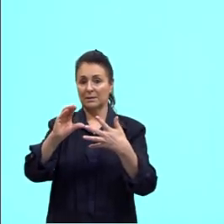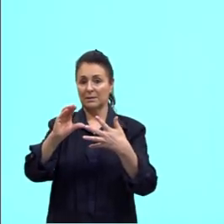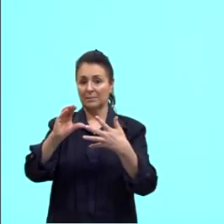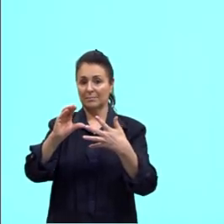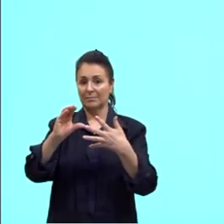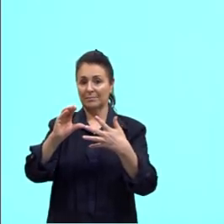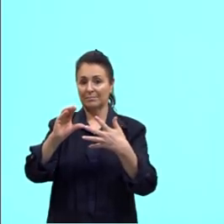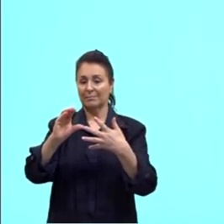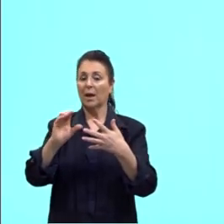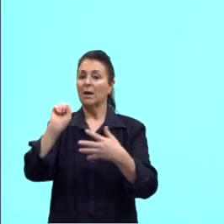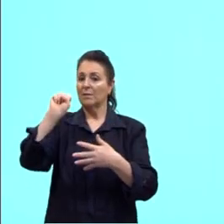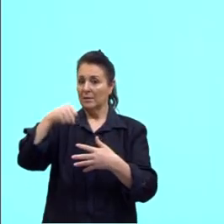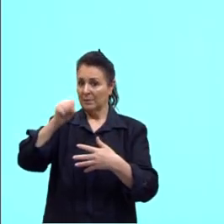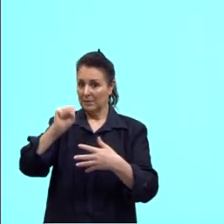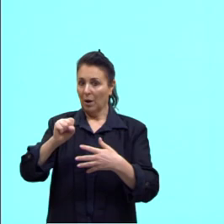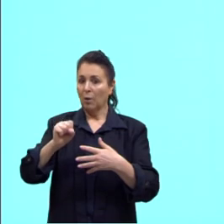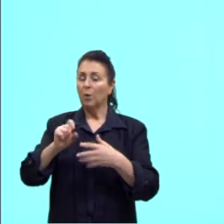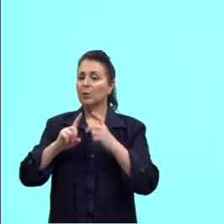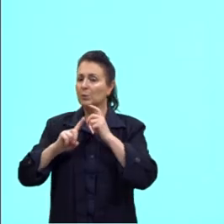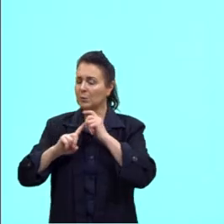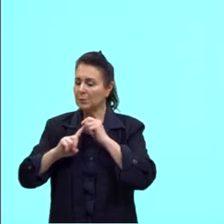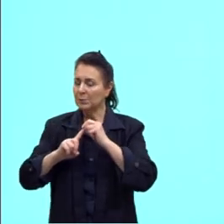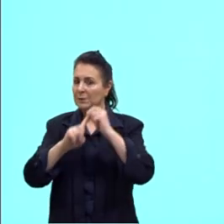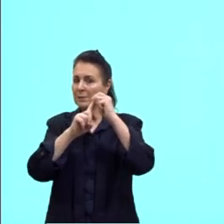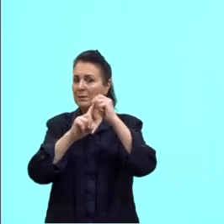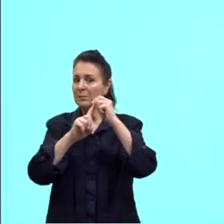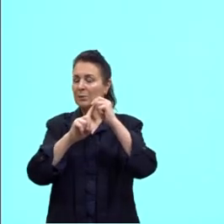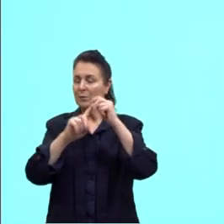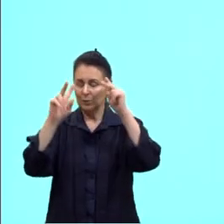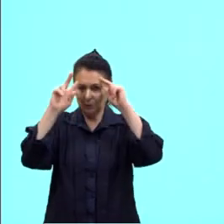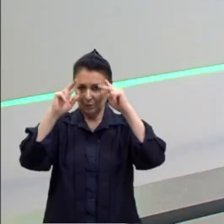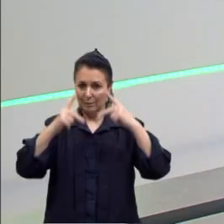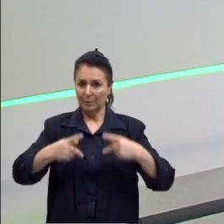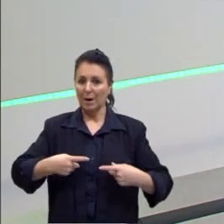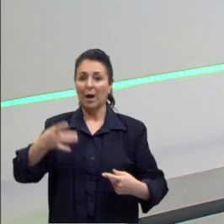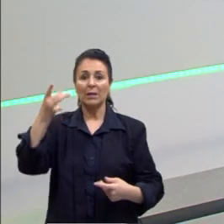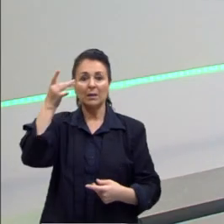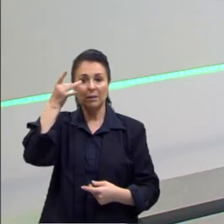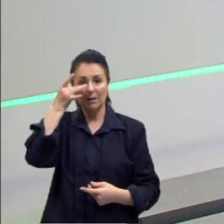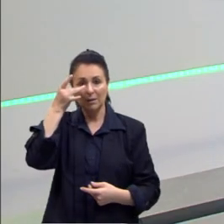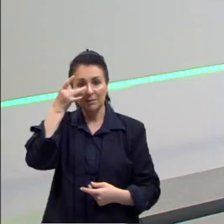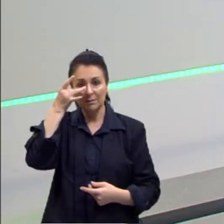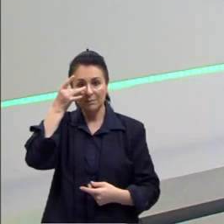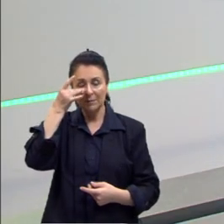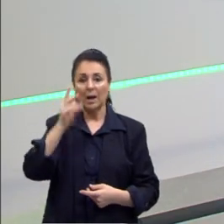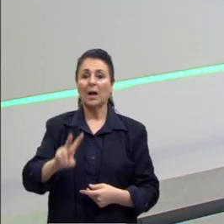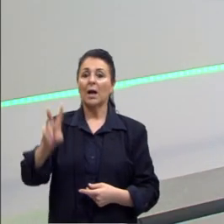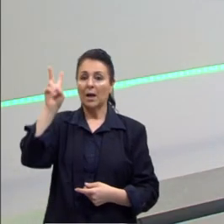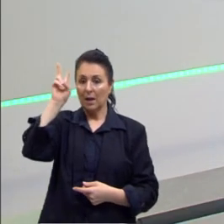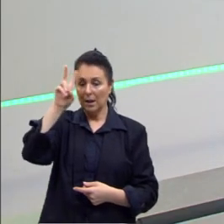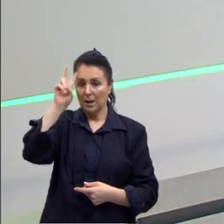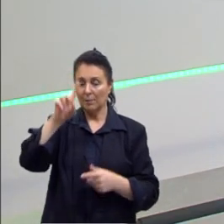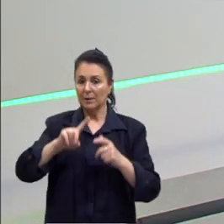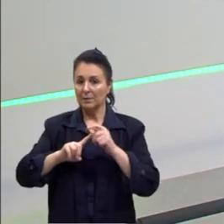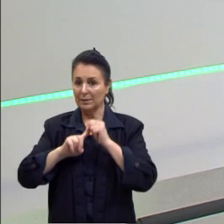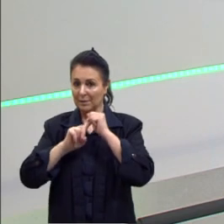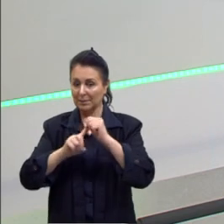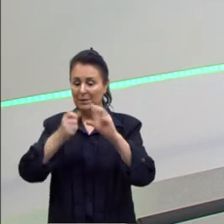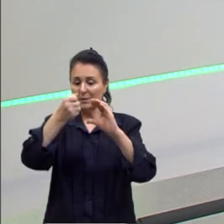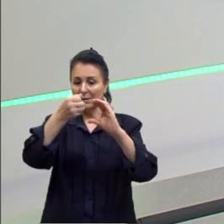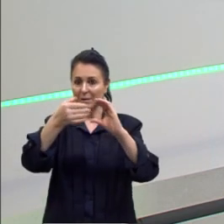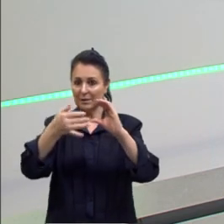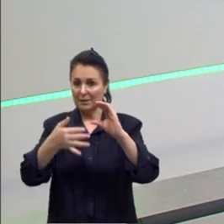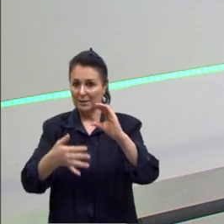humanistas lembra o início da nossa aula quando nós falamos sobre as principais